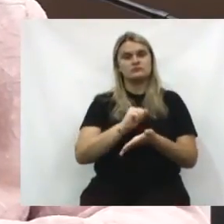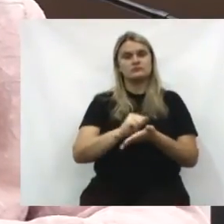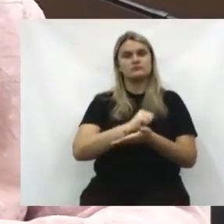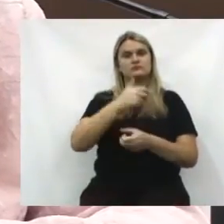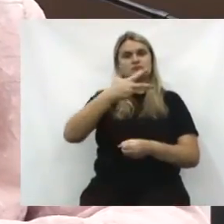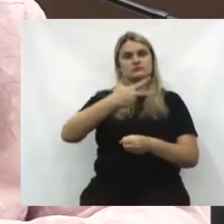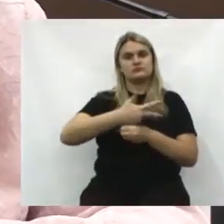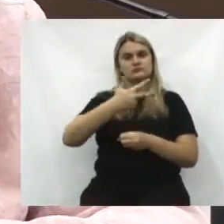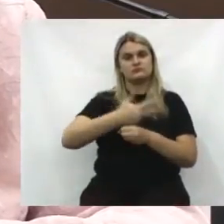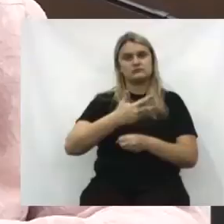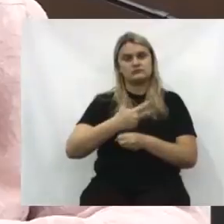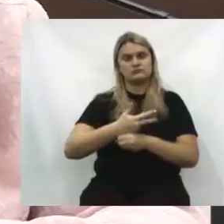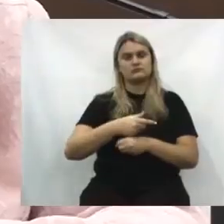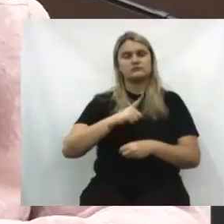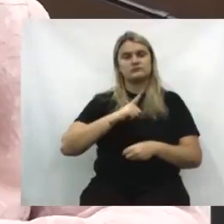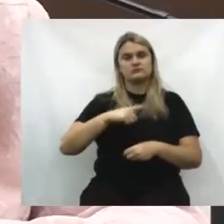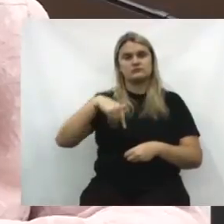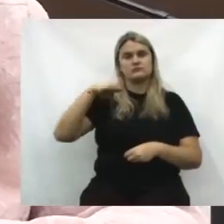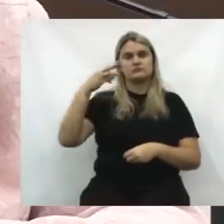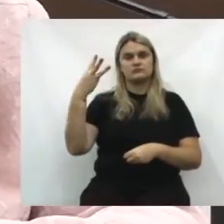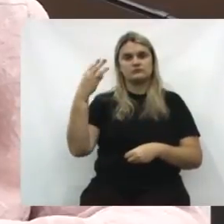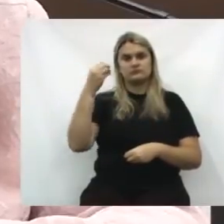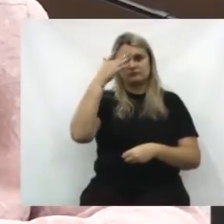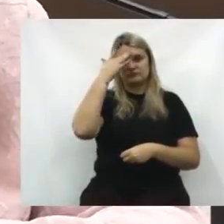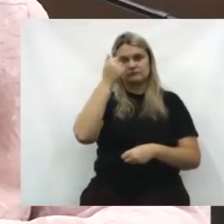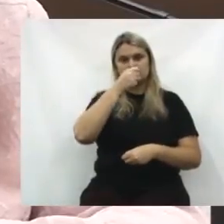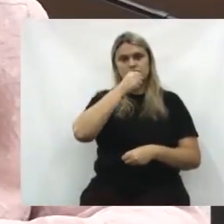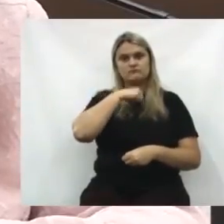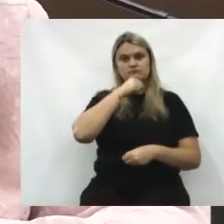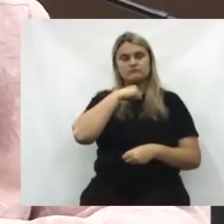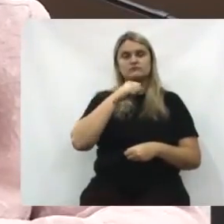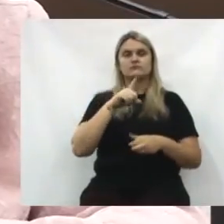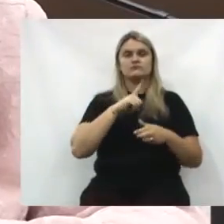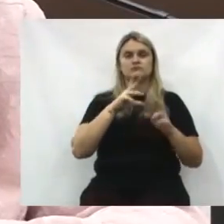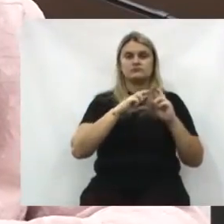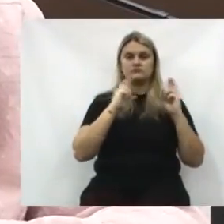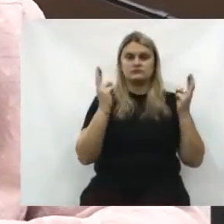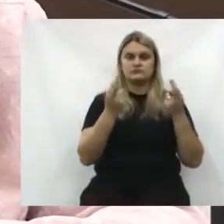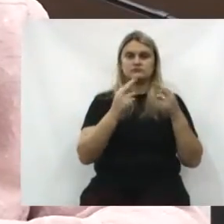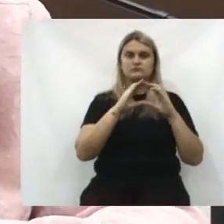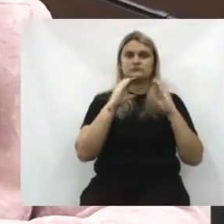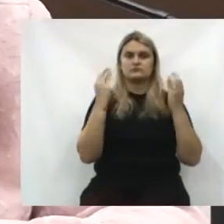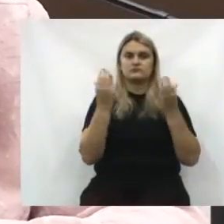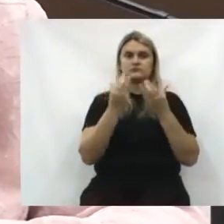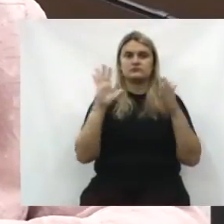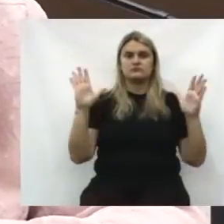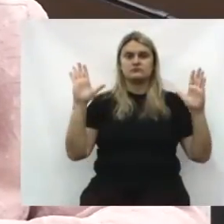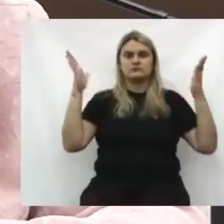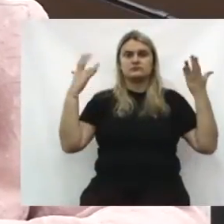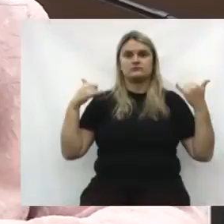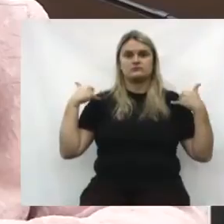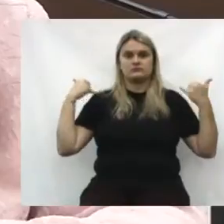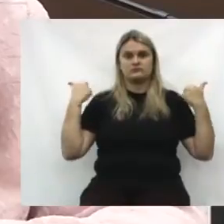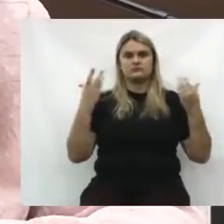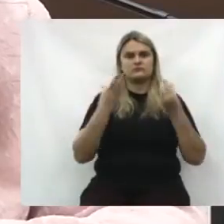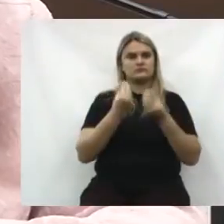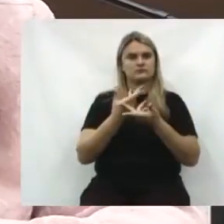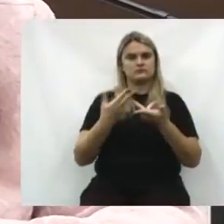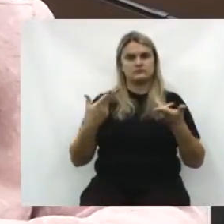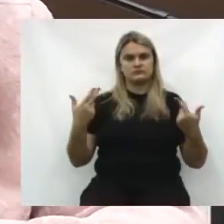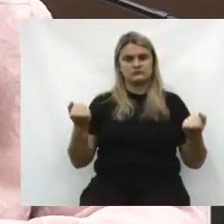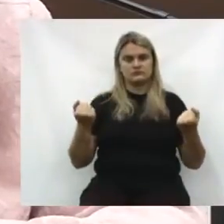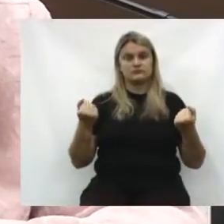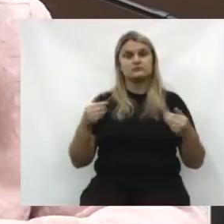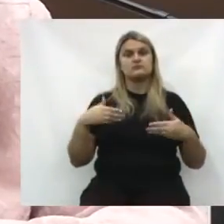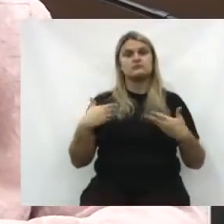alunos, atividades da terceira idade com mais de 30 idosos, reuniões com a comunidade, festas de